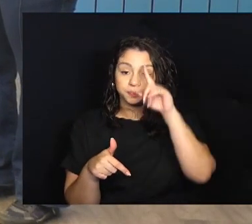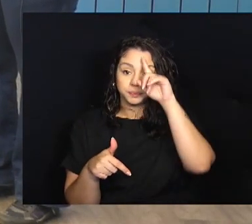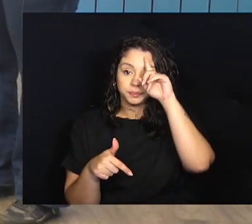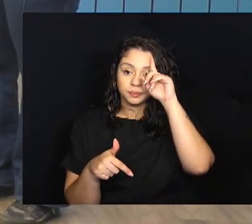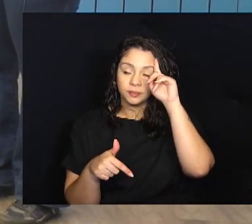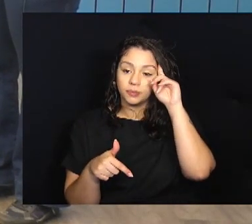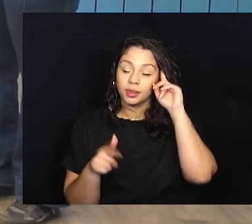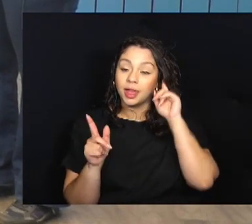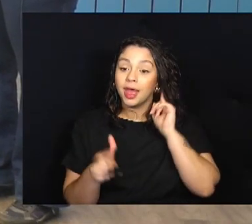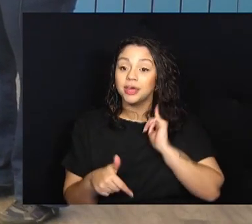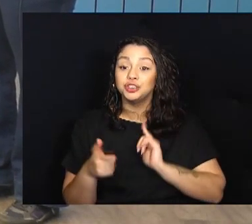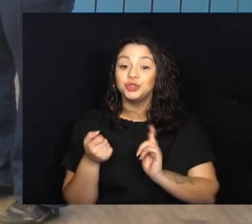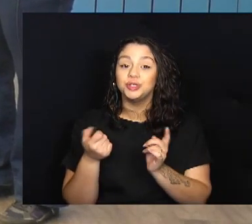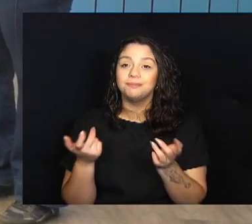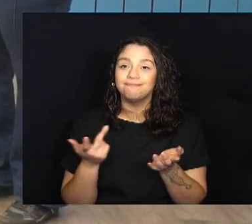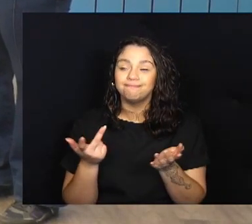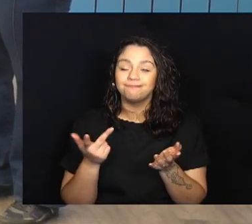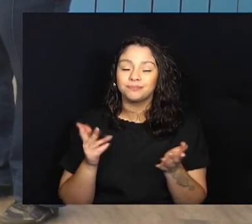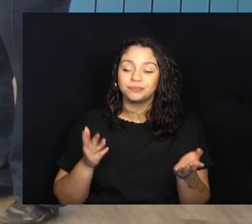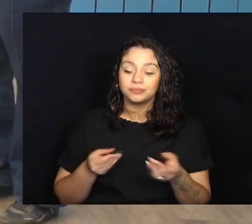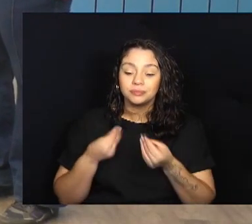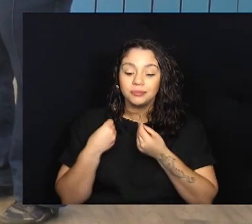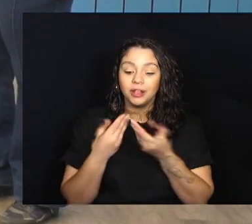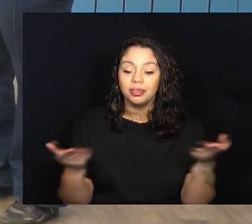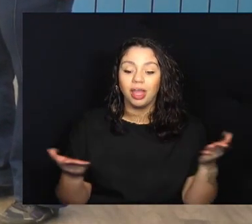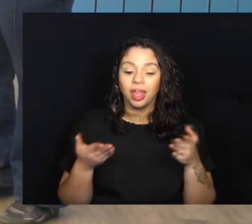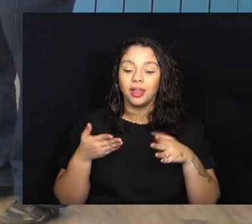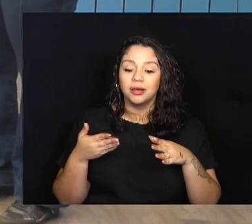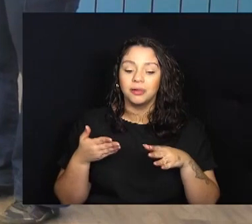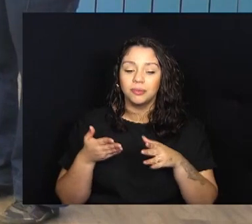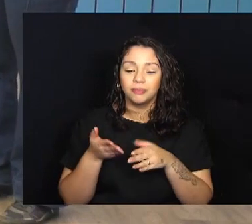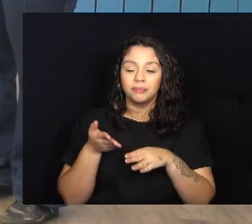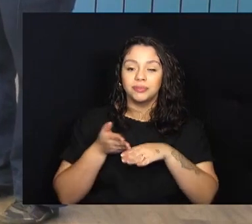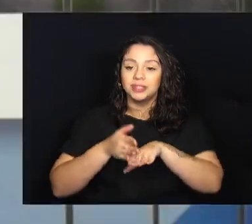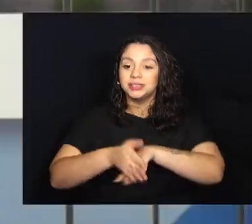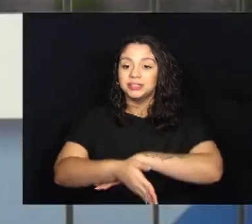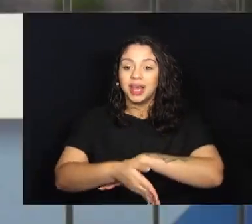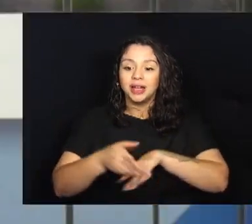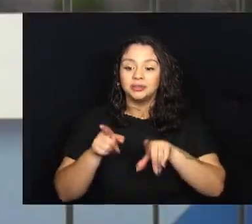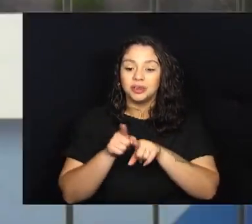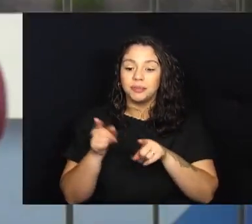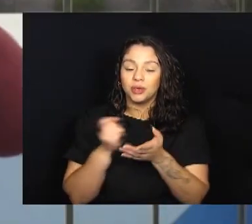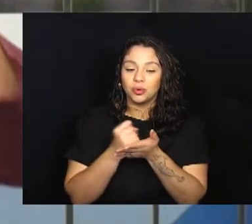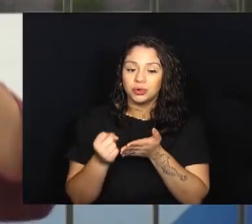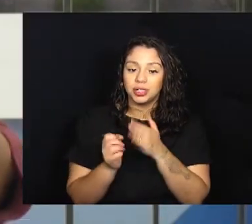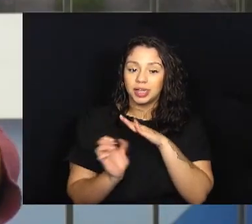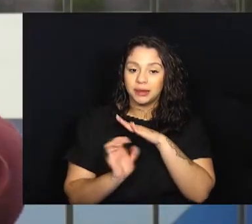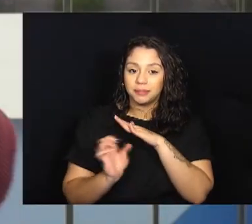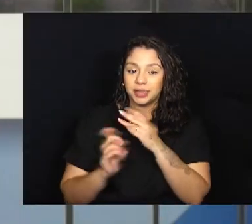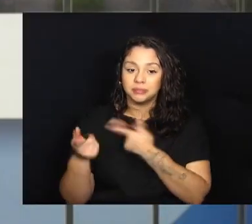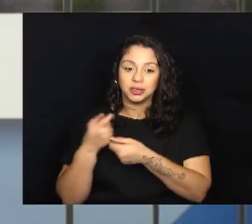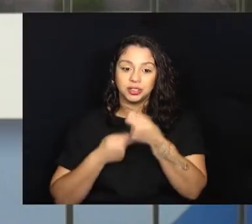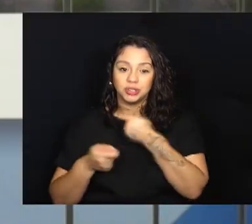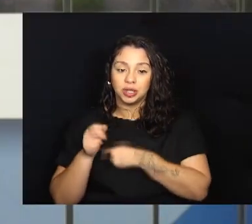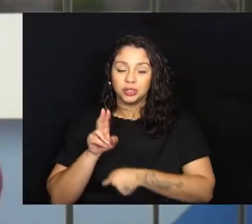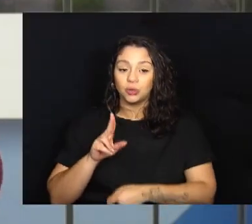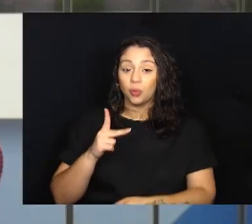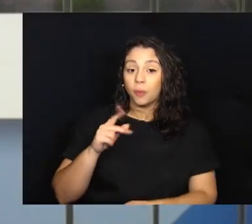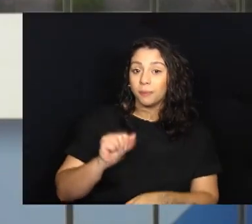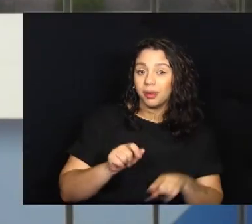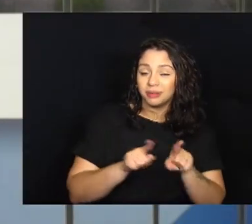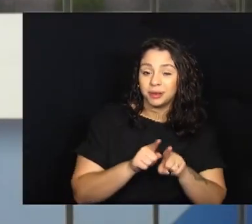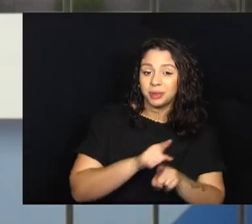se comprar o acesso a contratar empresas para administrar UPA, para administrar hospitais. Então,